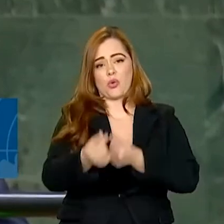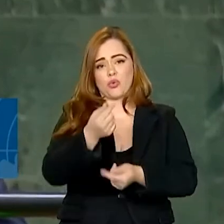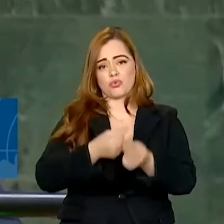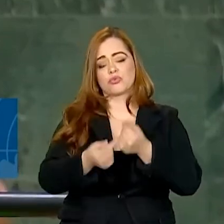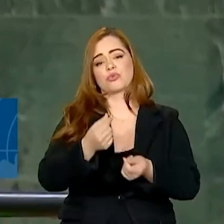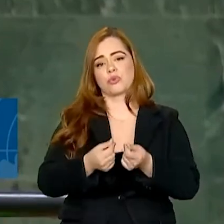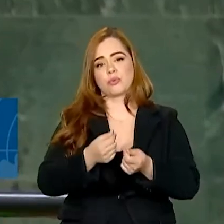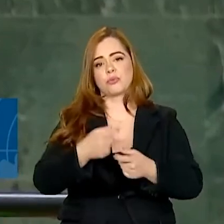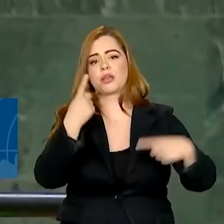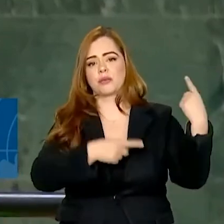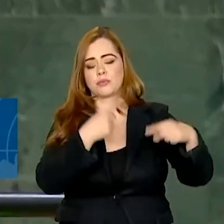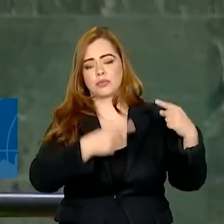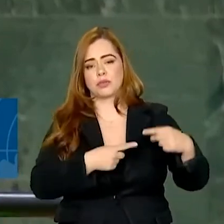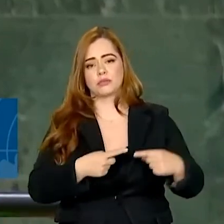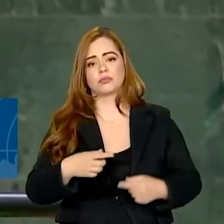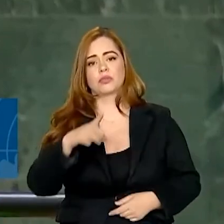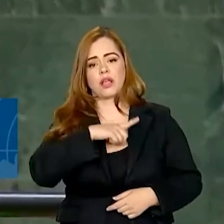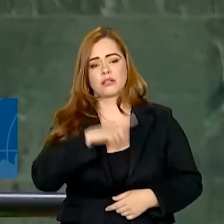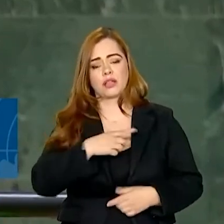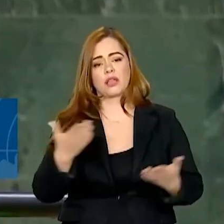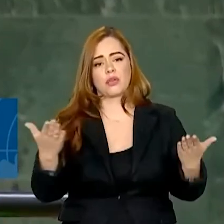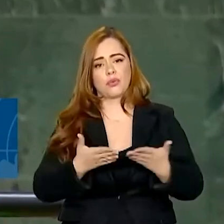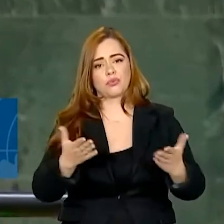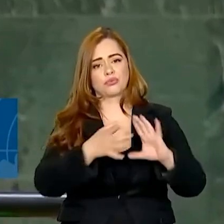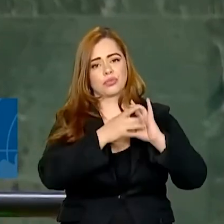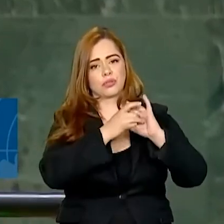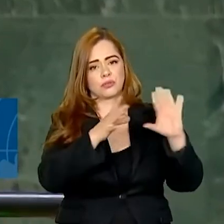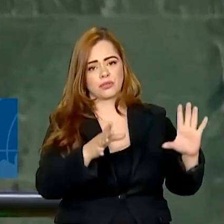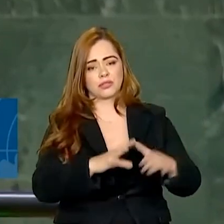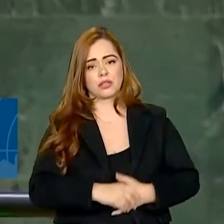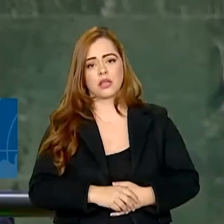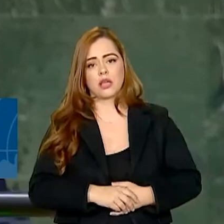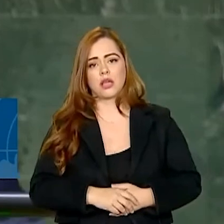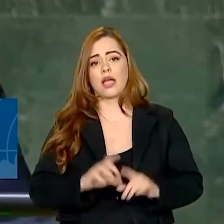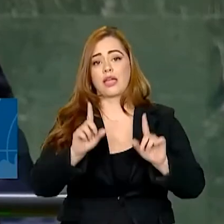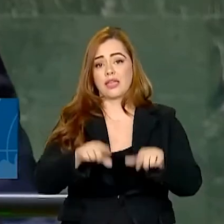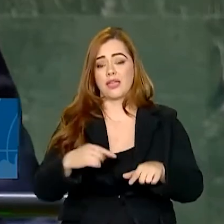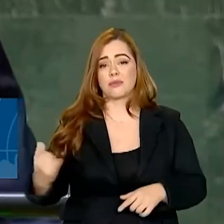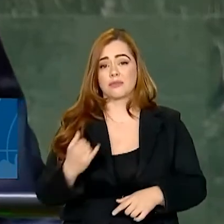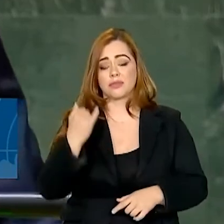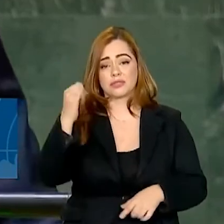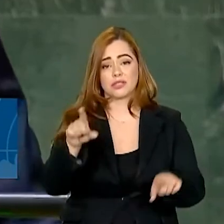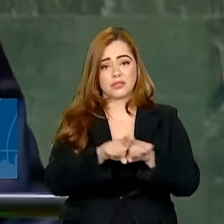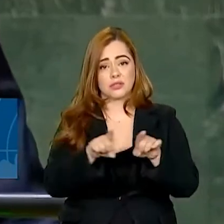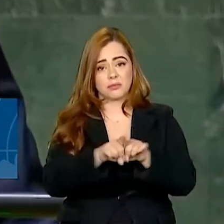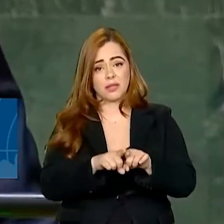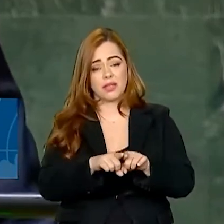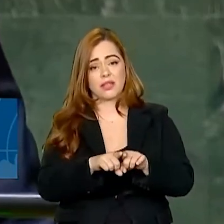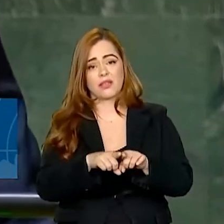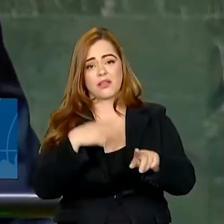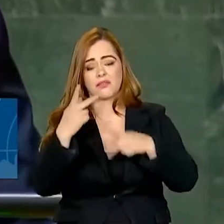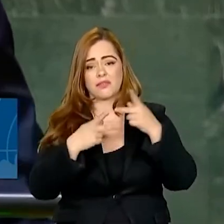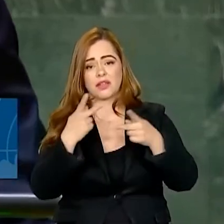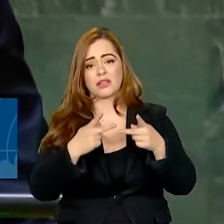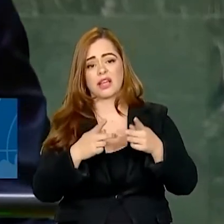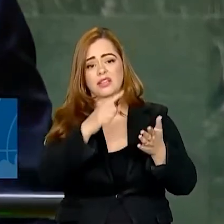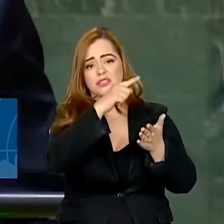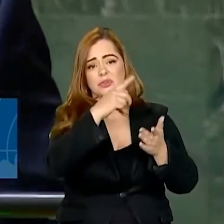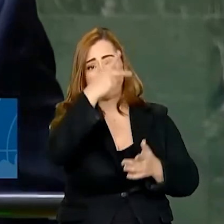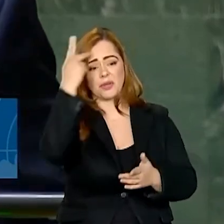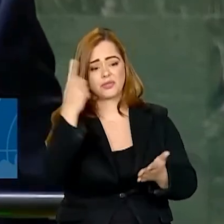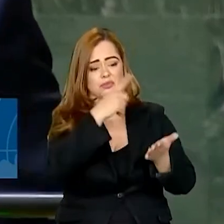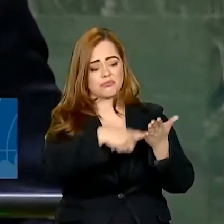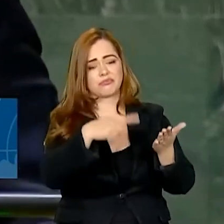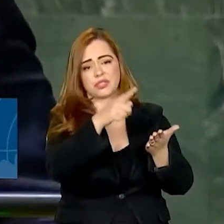política que hoje assola as democracias. Seu legado é uma massa de deserdados e excluídos.